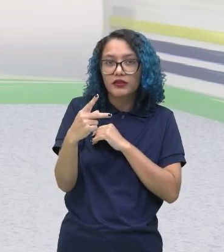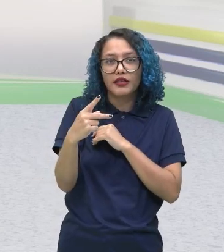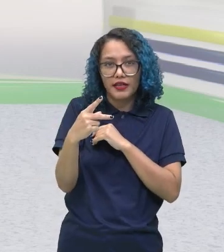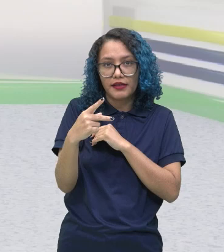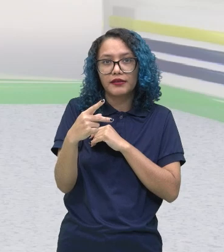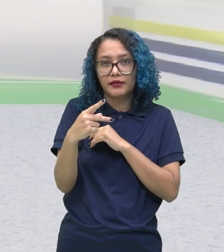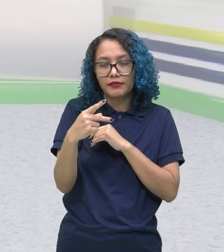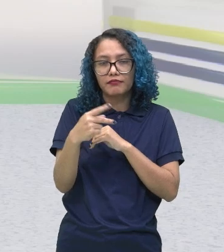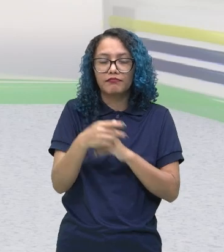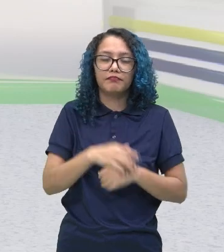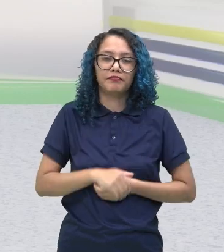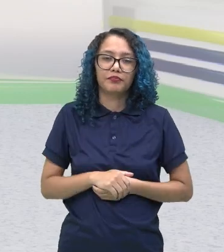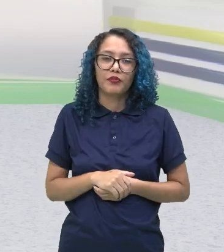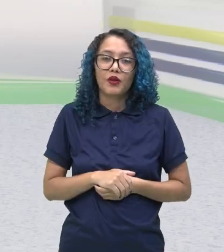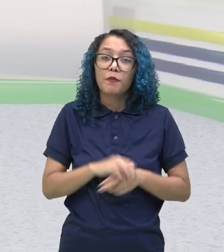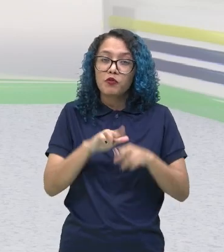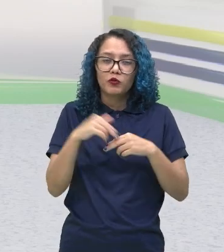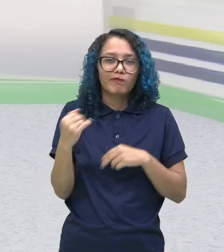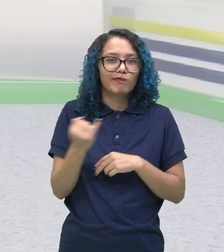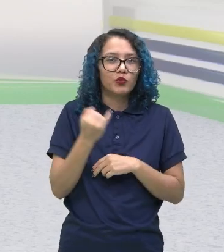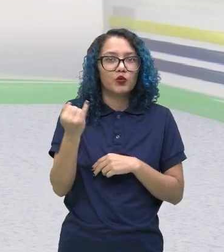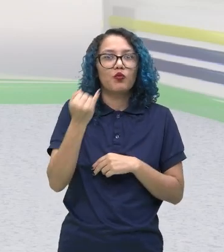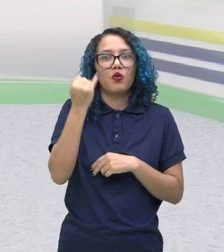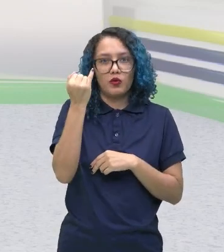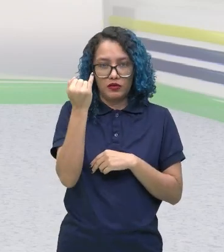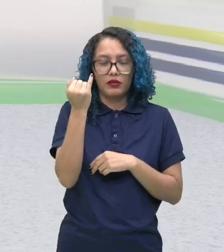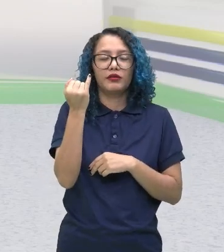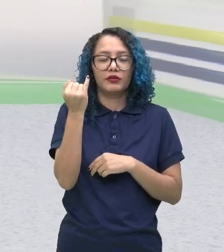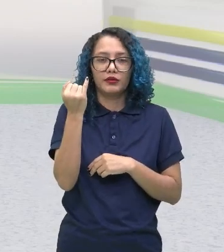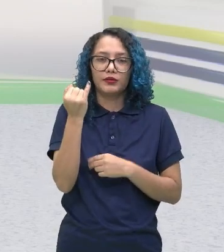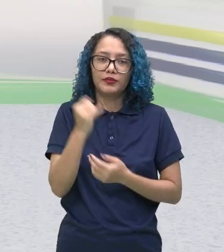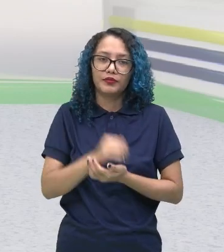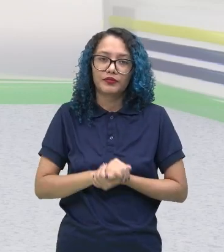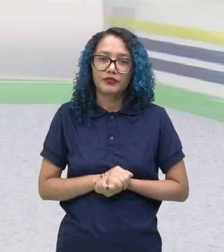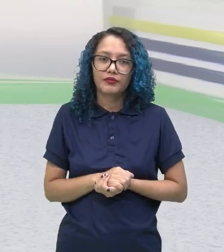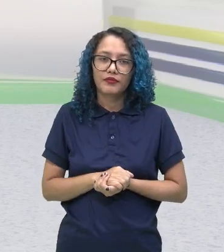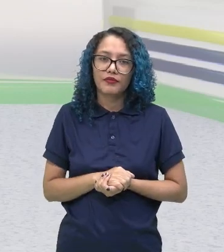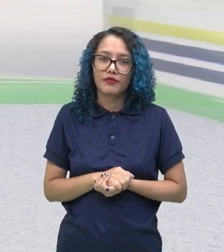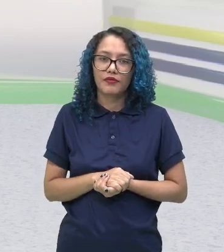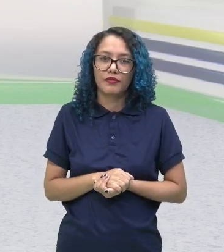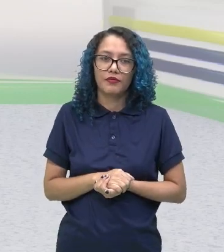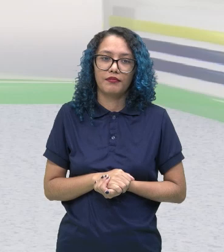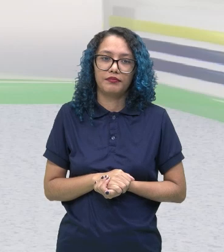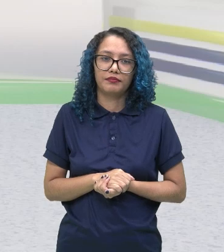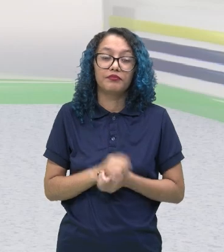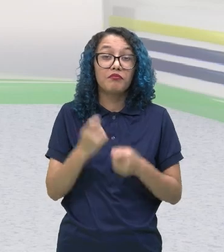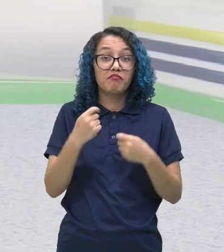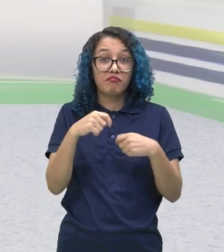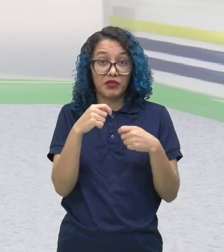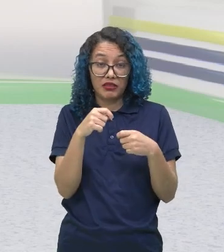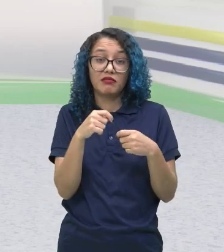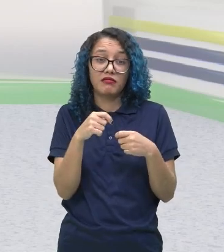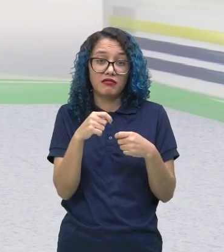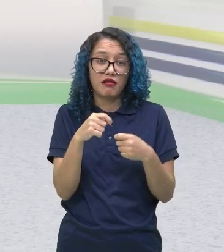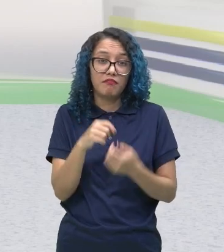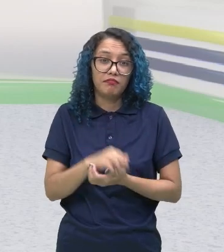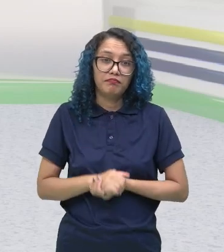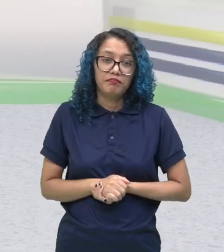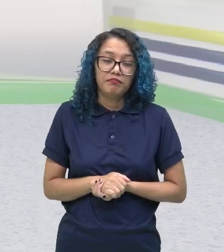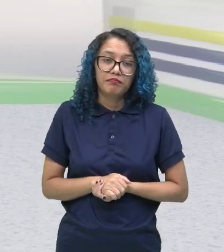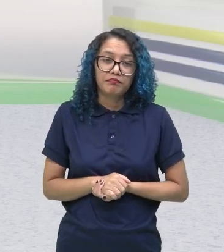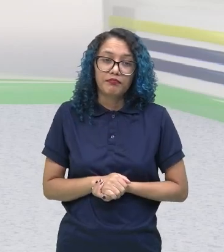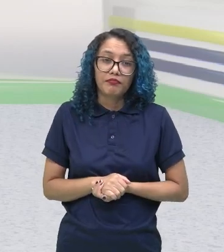muito importante ter esse entendimento, né, professora Sim, Emily? com certeza. Esse entendimento ele precisa realmente estar claro. A recomposição ela é